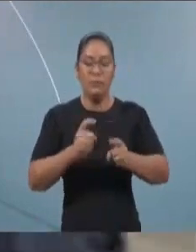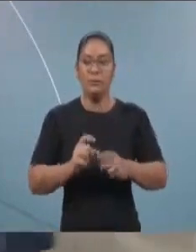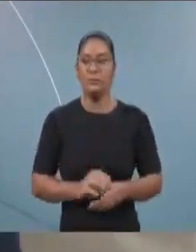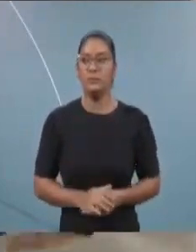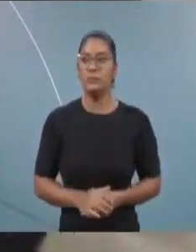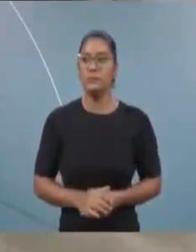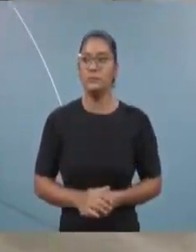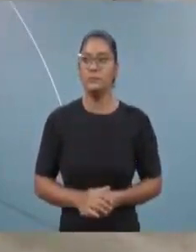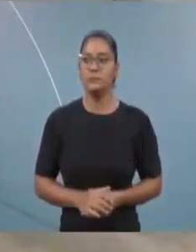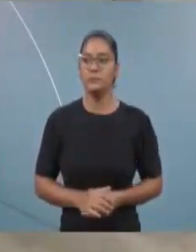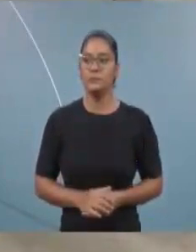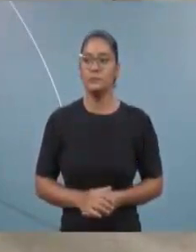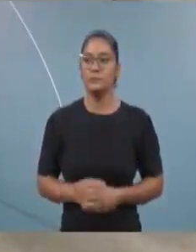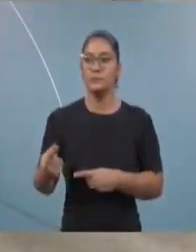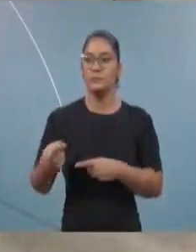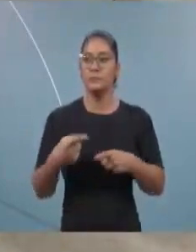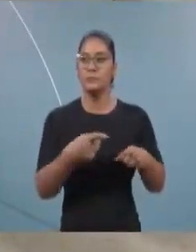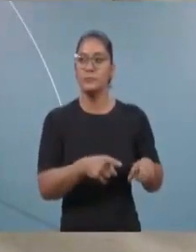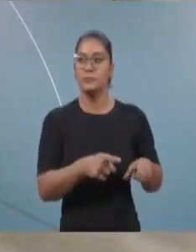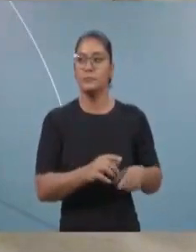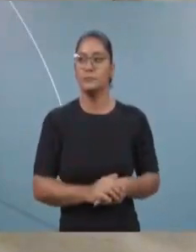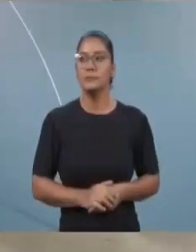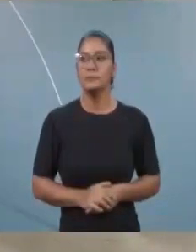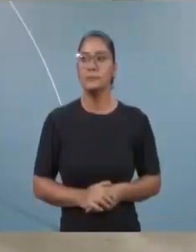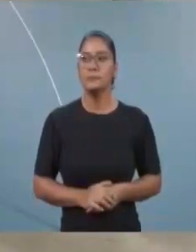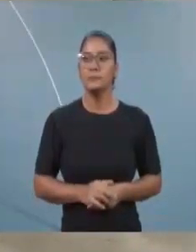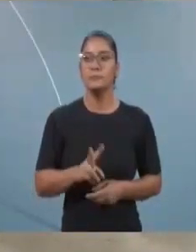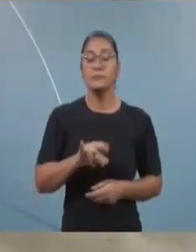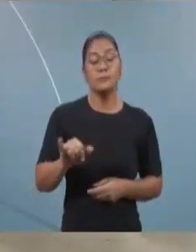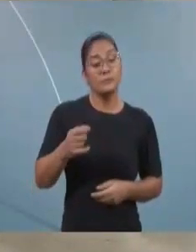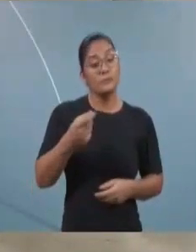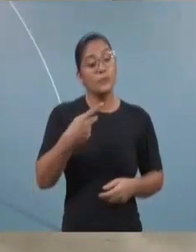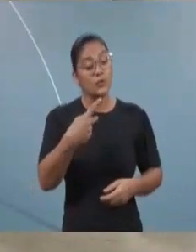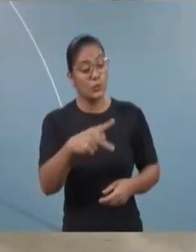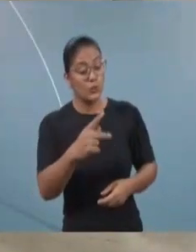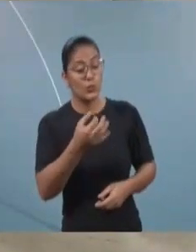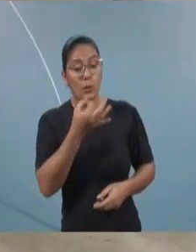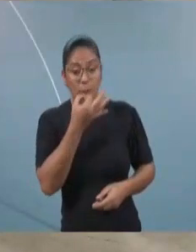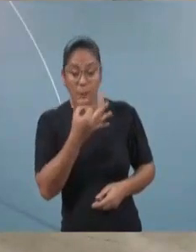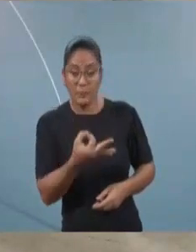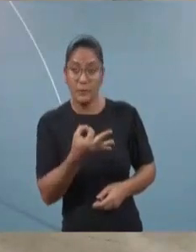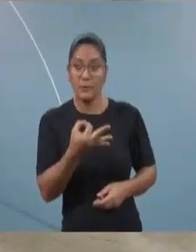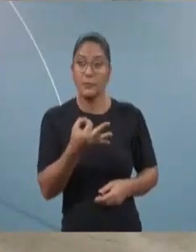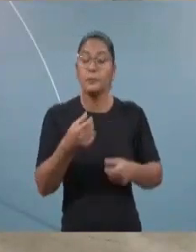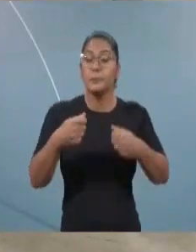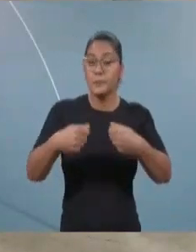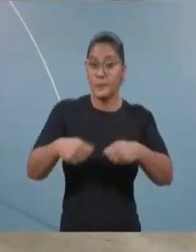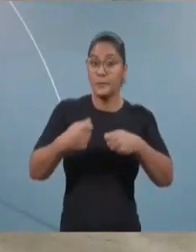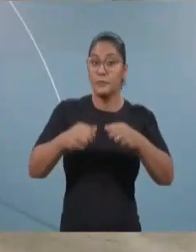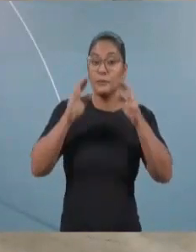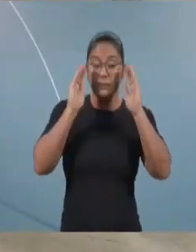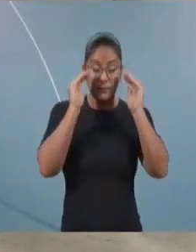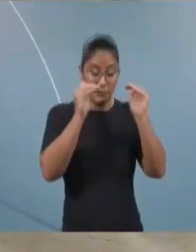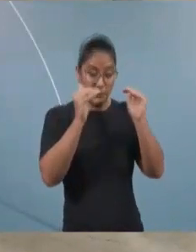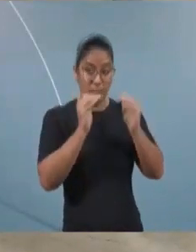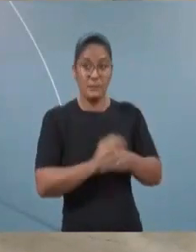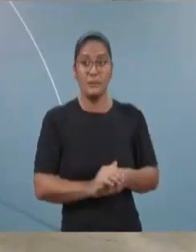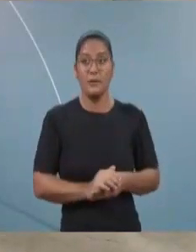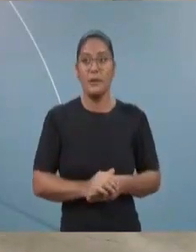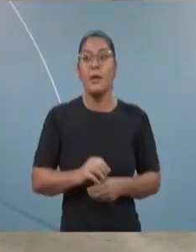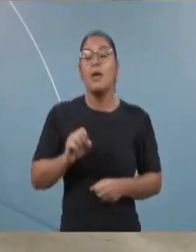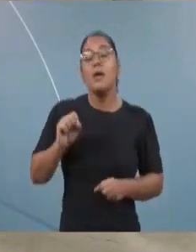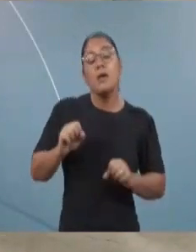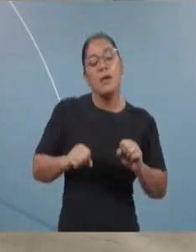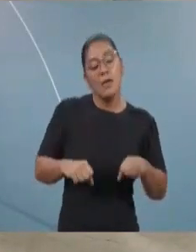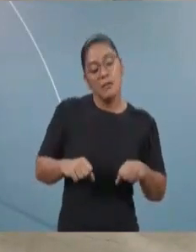porque quem é contra vai ter seus argumentos e precisam ser respeitados e quem é a favor